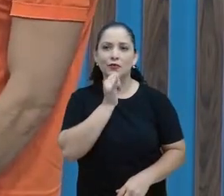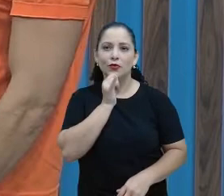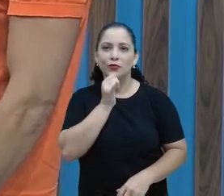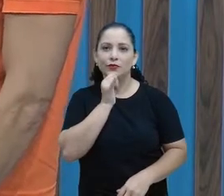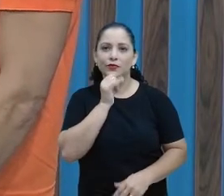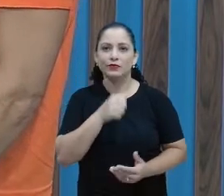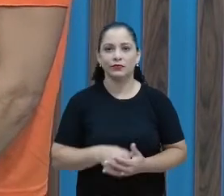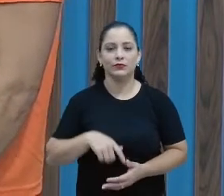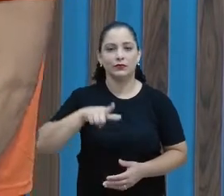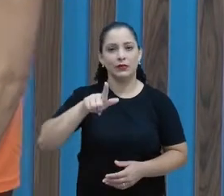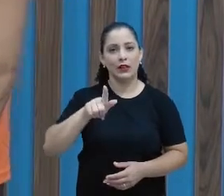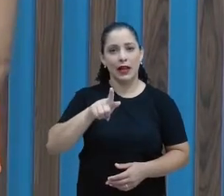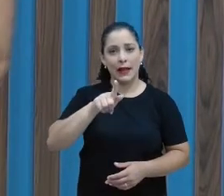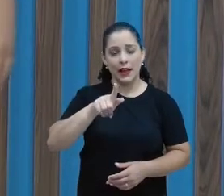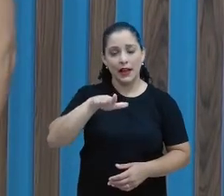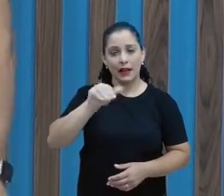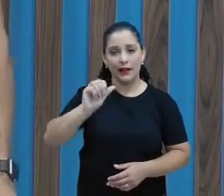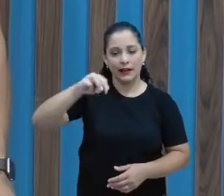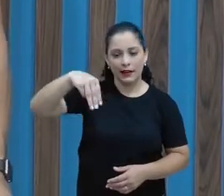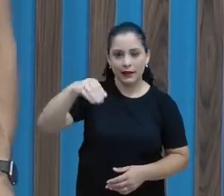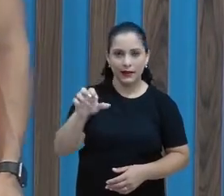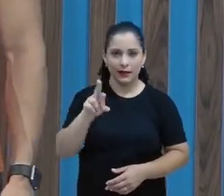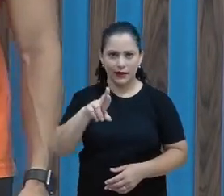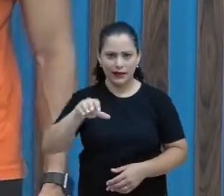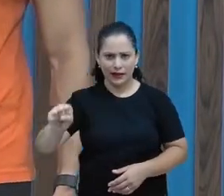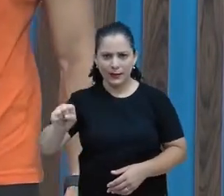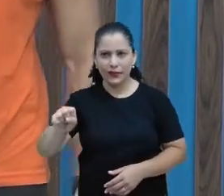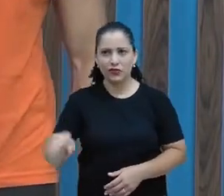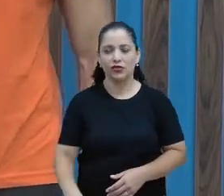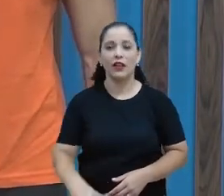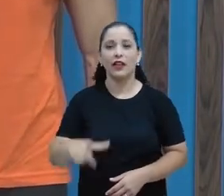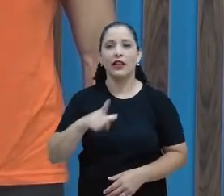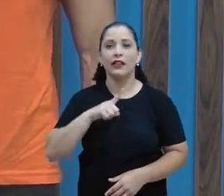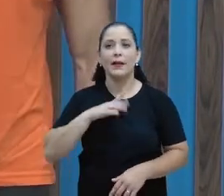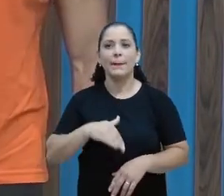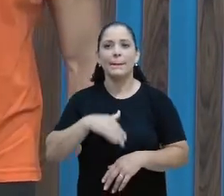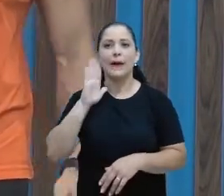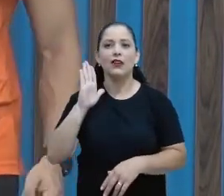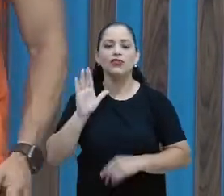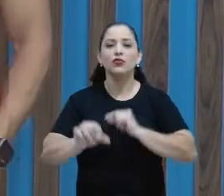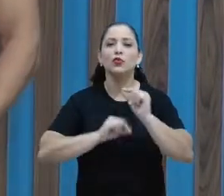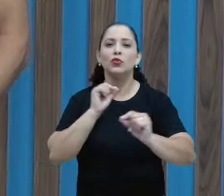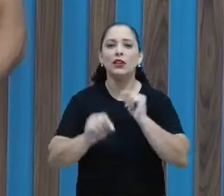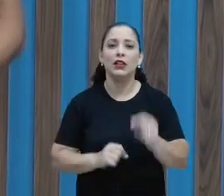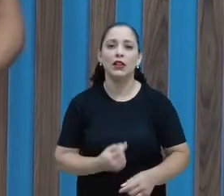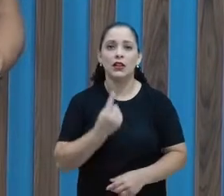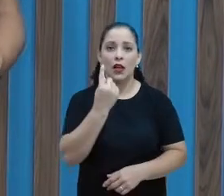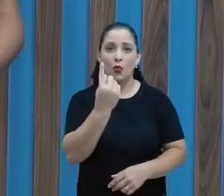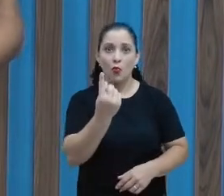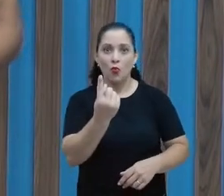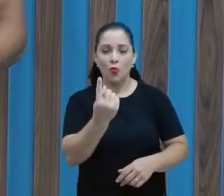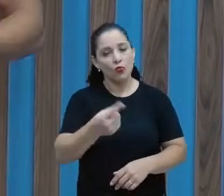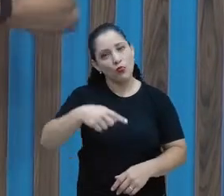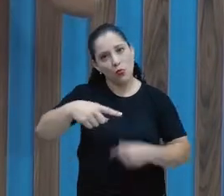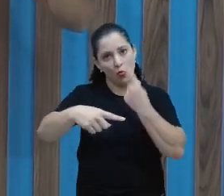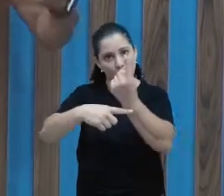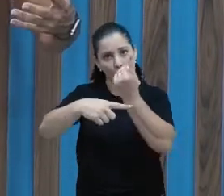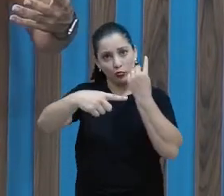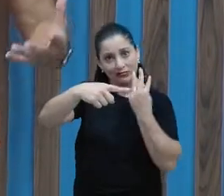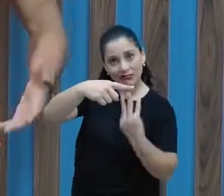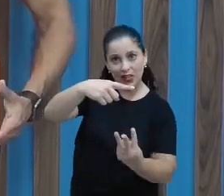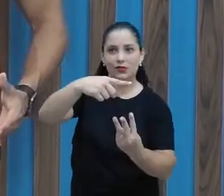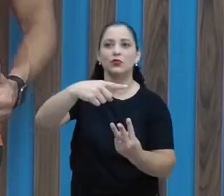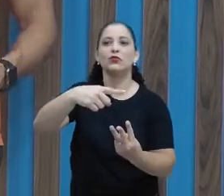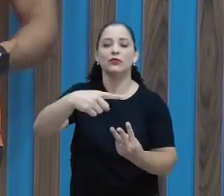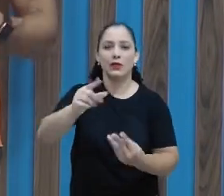de 1/3 da população em 2021. Então a galerinha aí do jogo, né, que